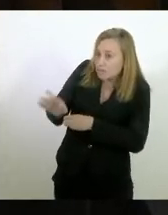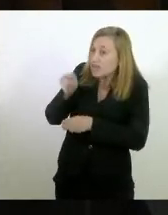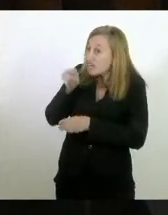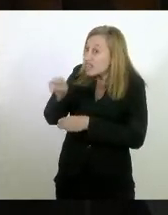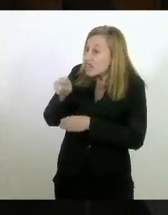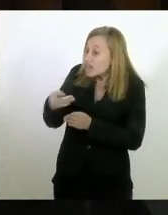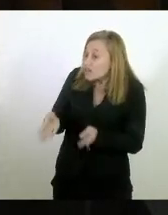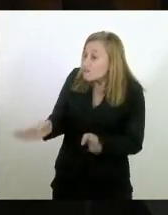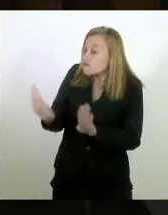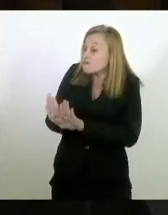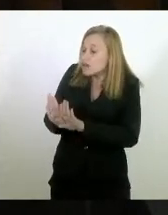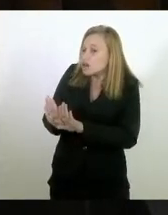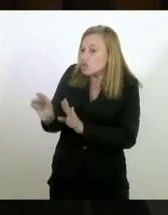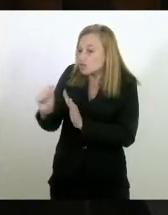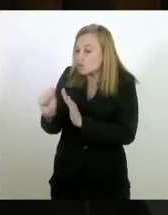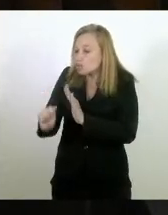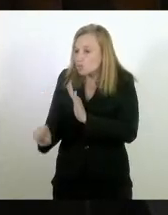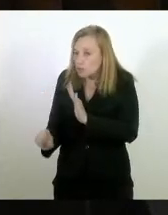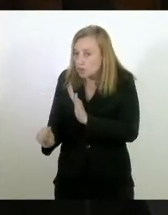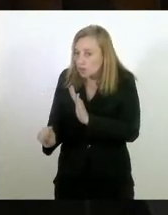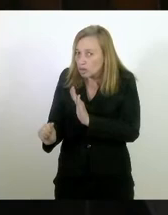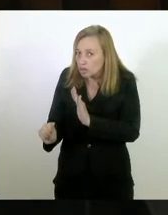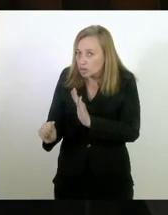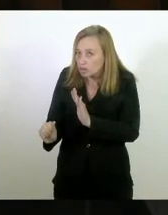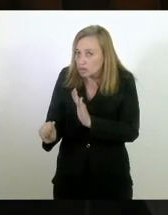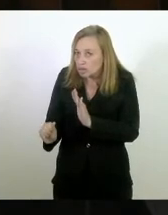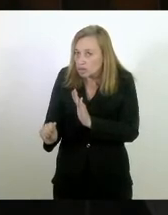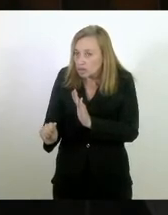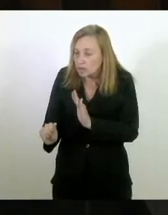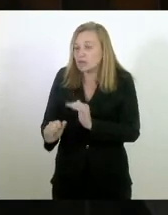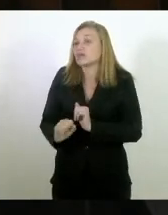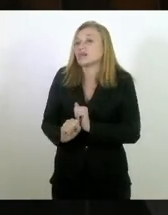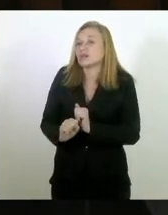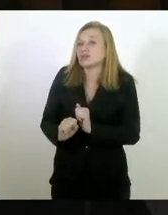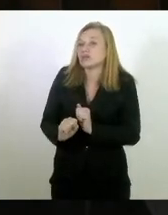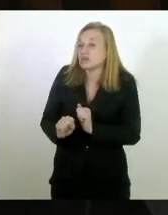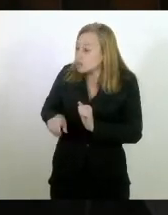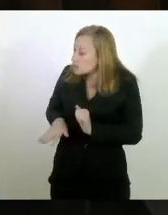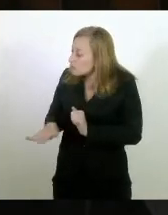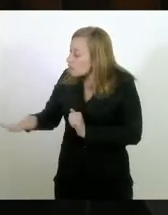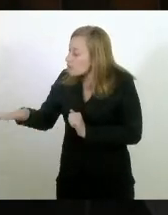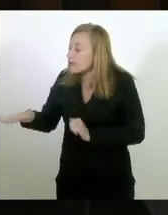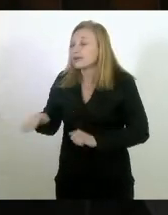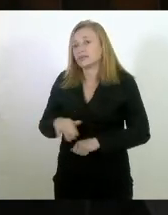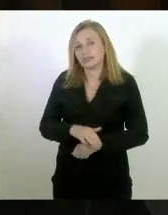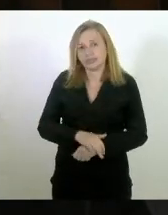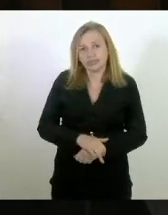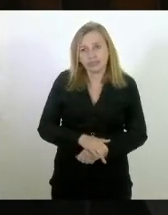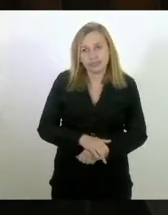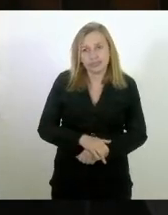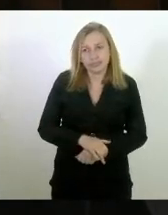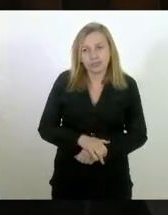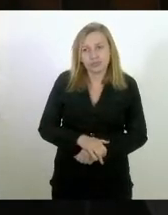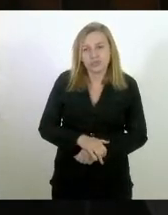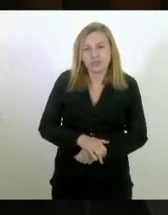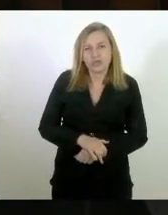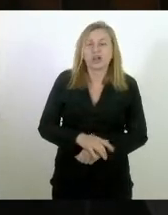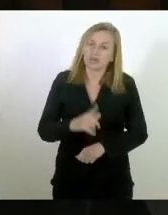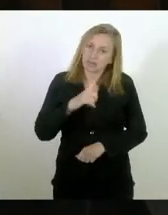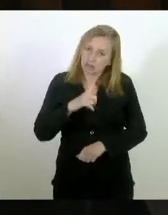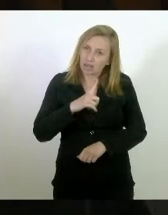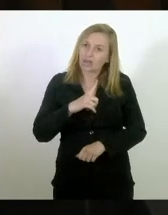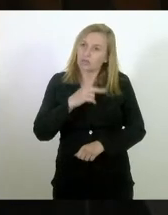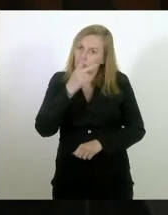eles fechem centro de Umbanda e candomblé nas comunidades tem alguém atrás